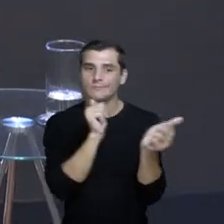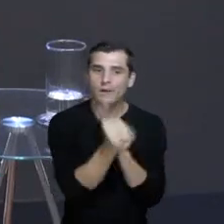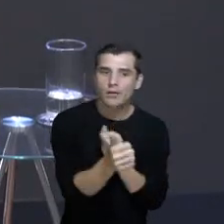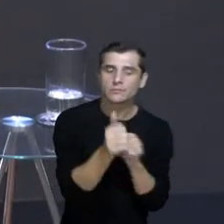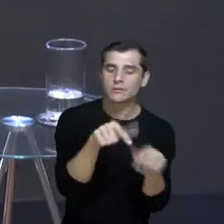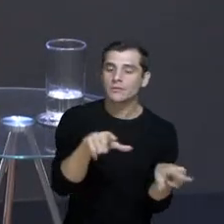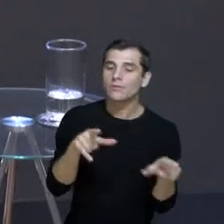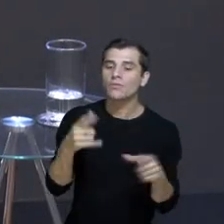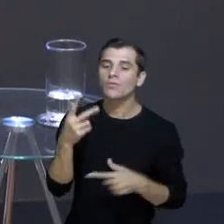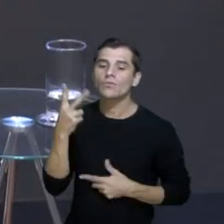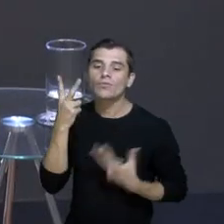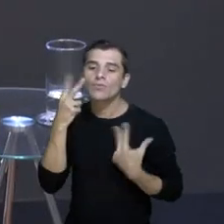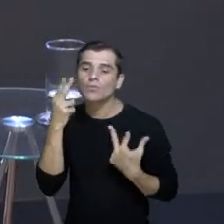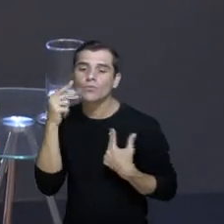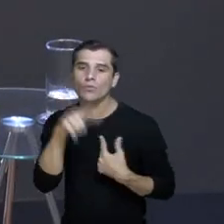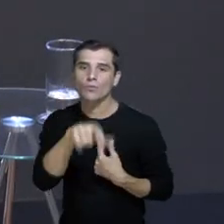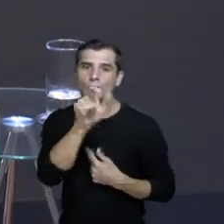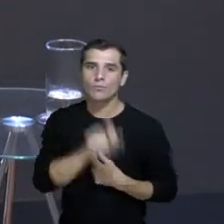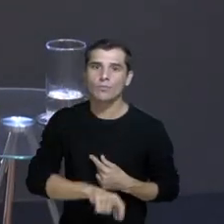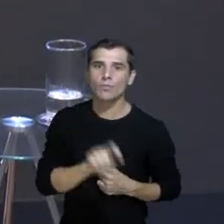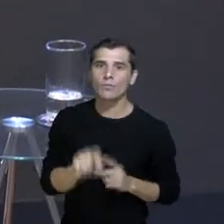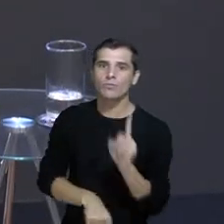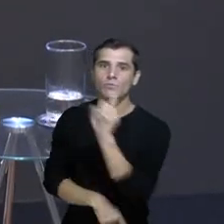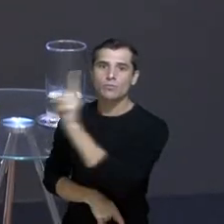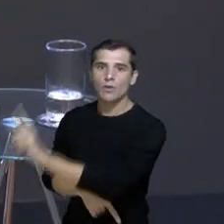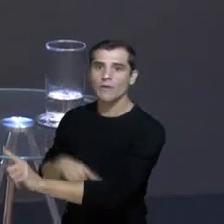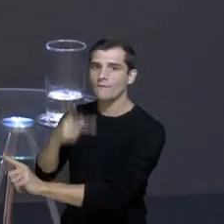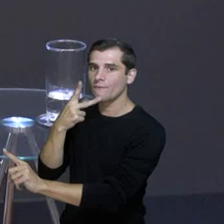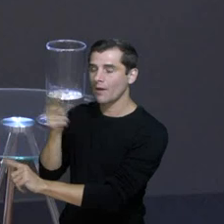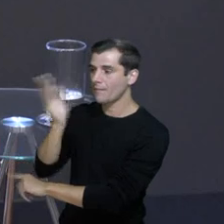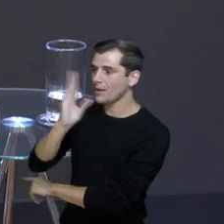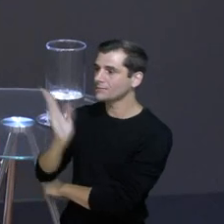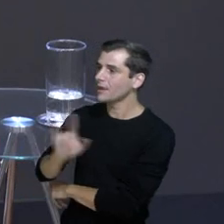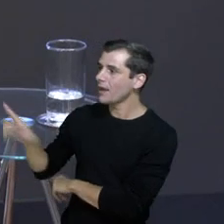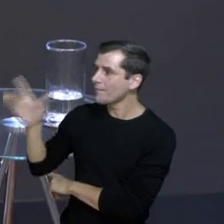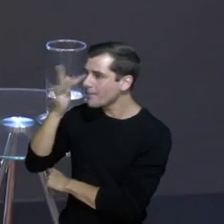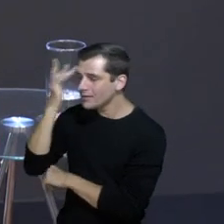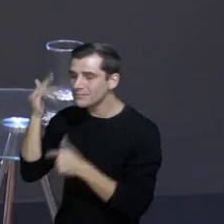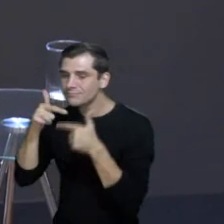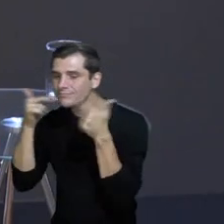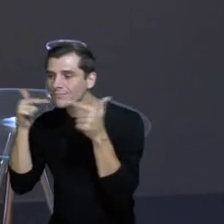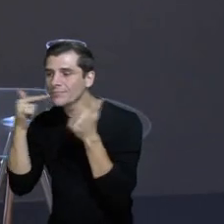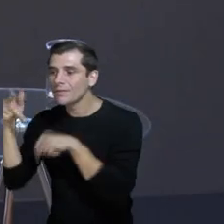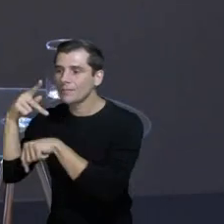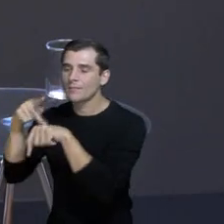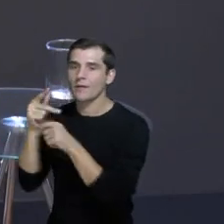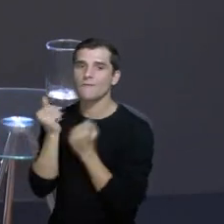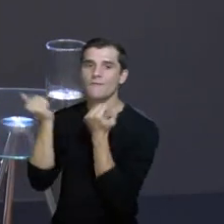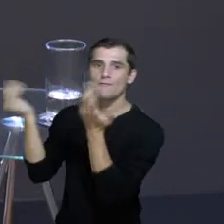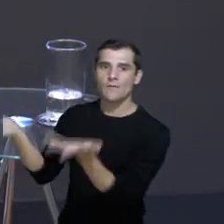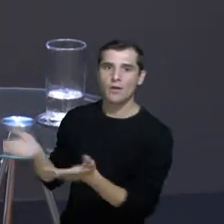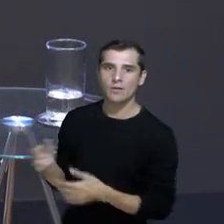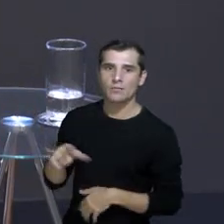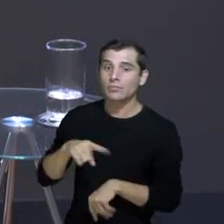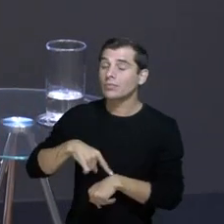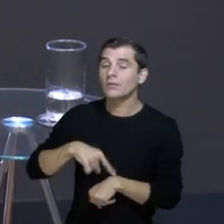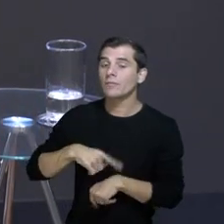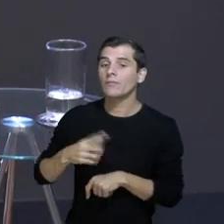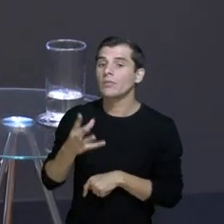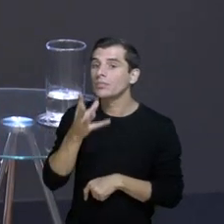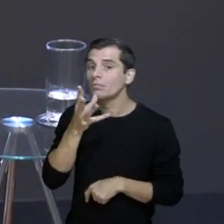fora dizer que é brasileiro e a pessoa não ri dele quanto tempo será que vai